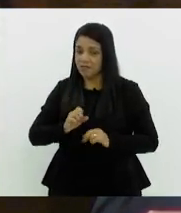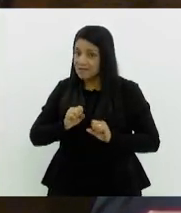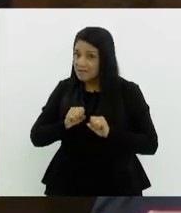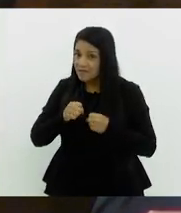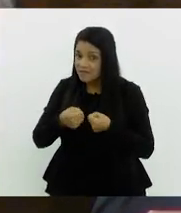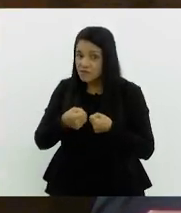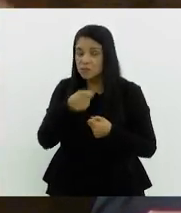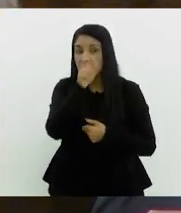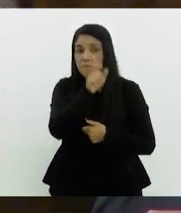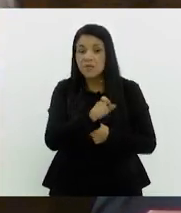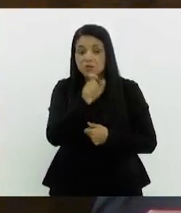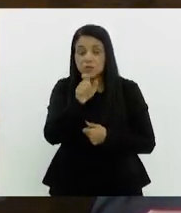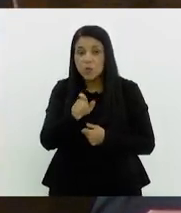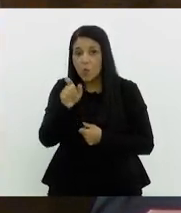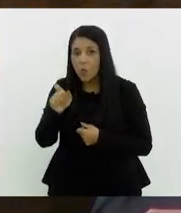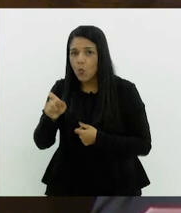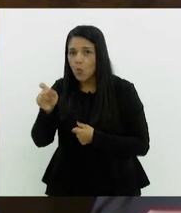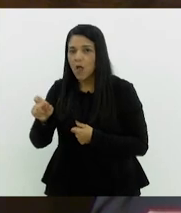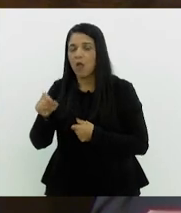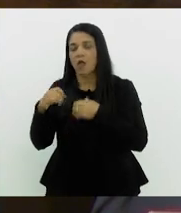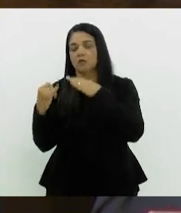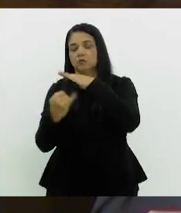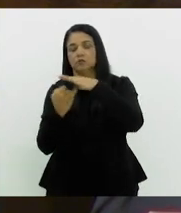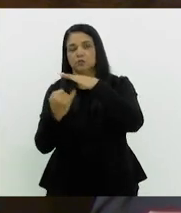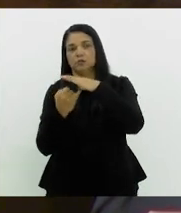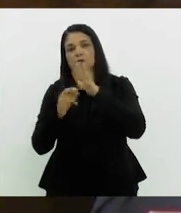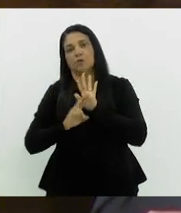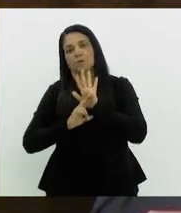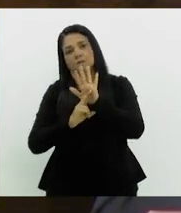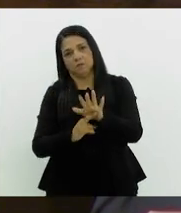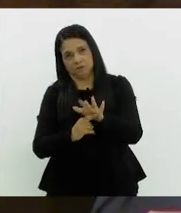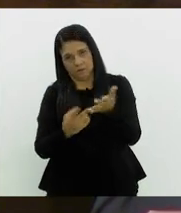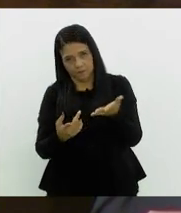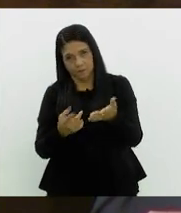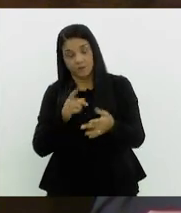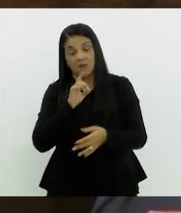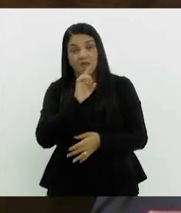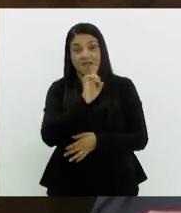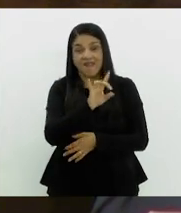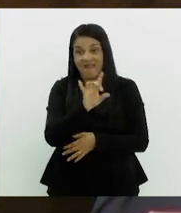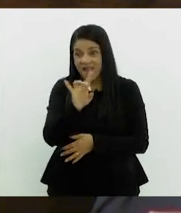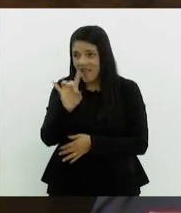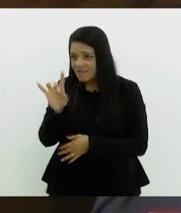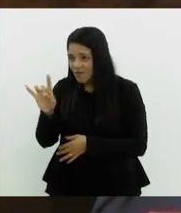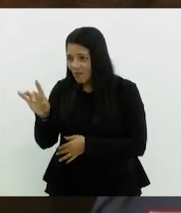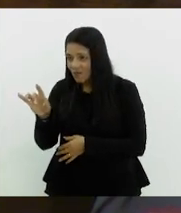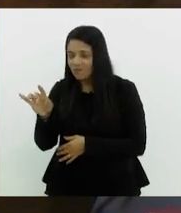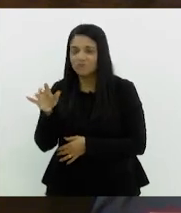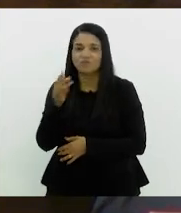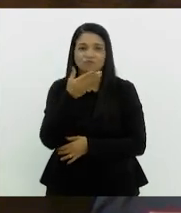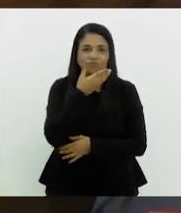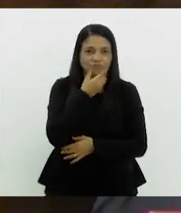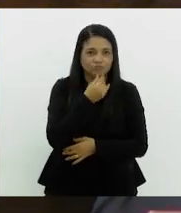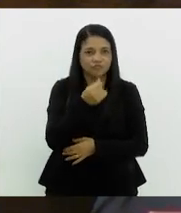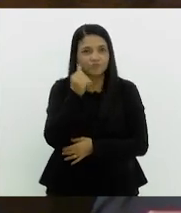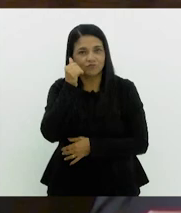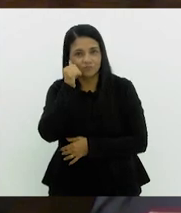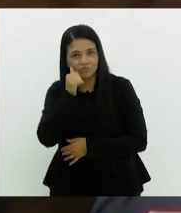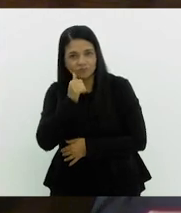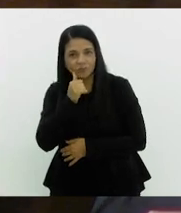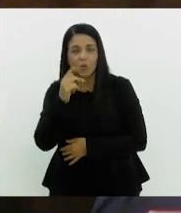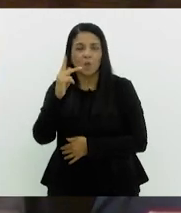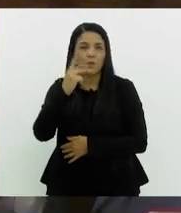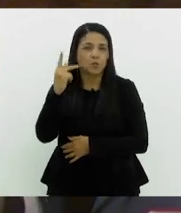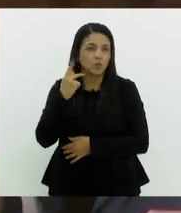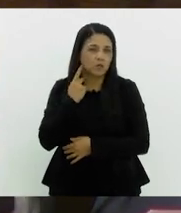pessoa pela qual a instituição representa. Cada um dos senhores e senhoras, mesmo como procuradores das